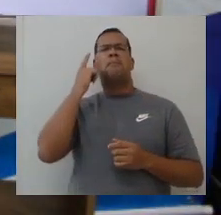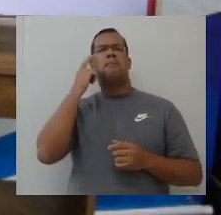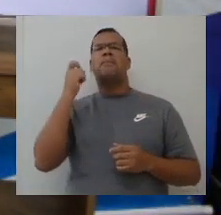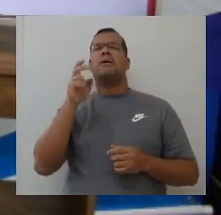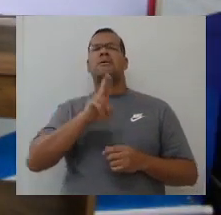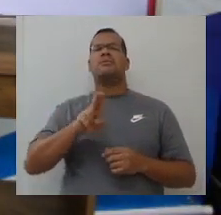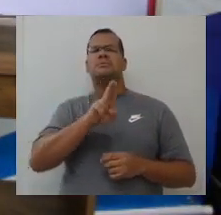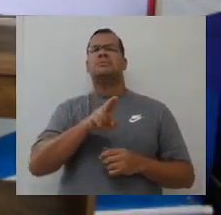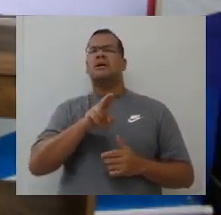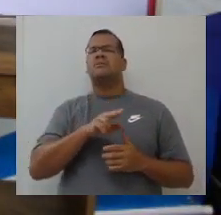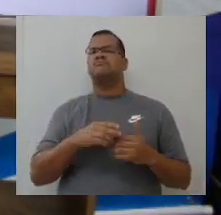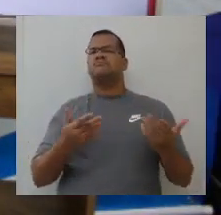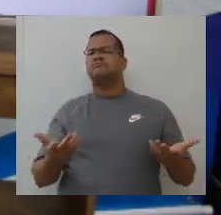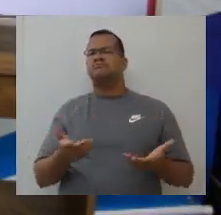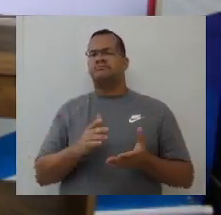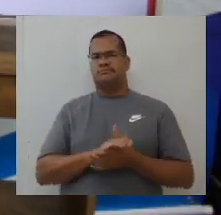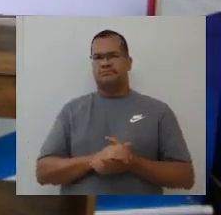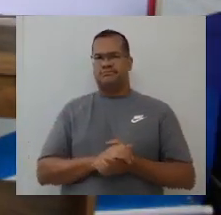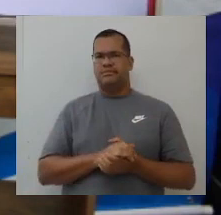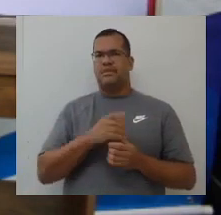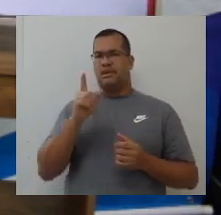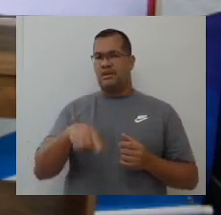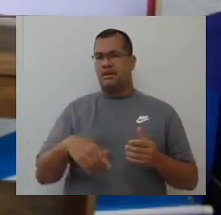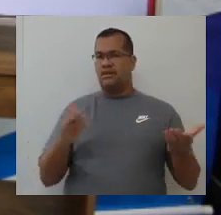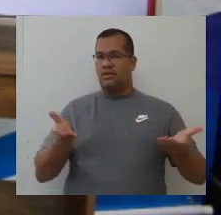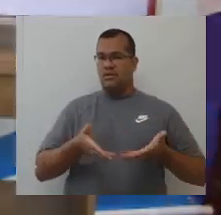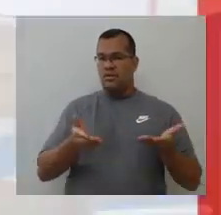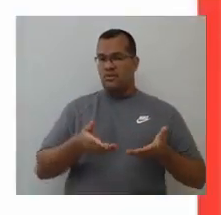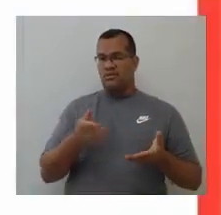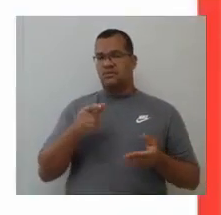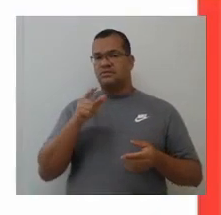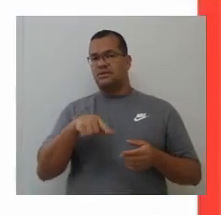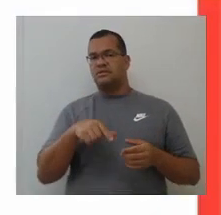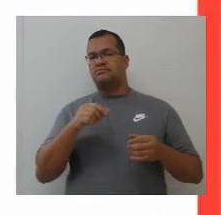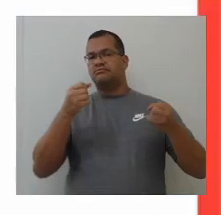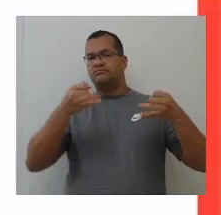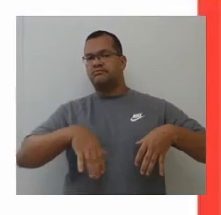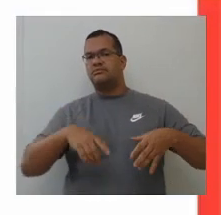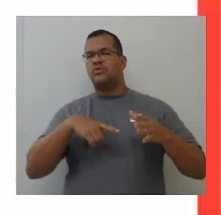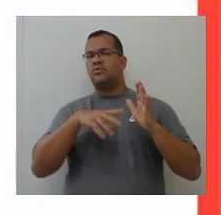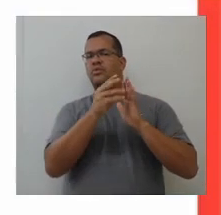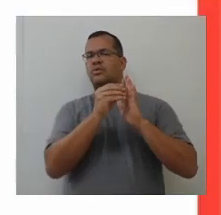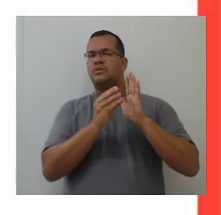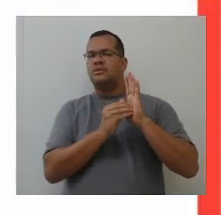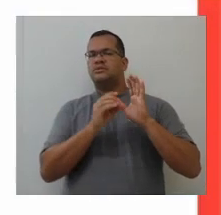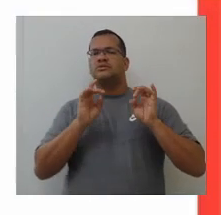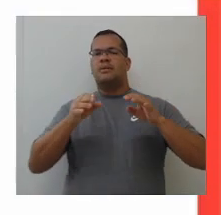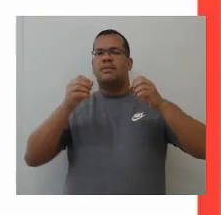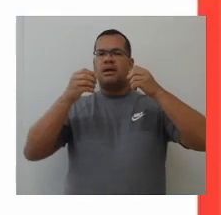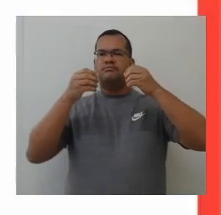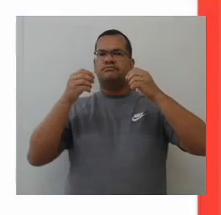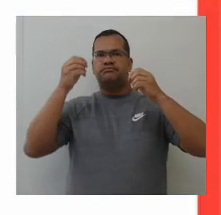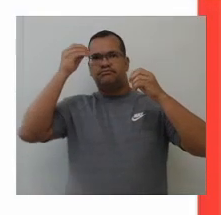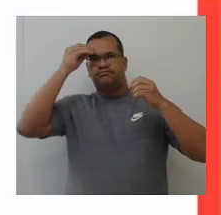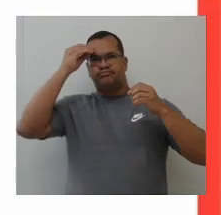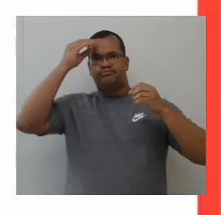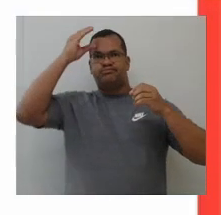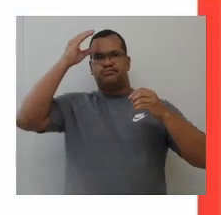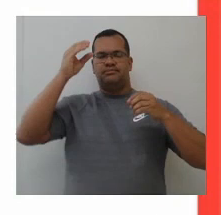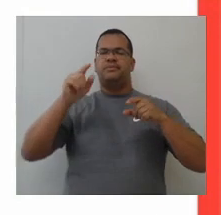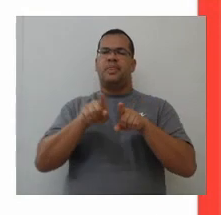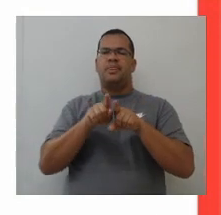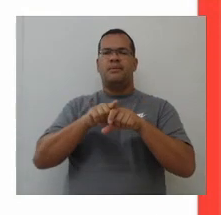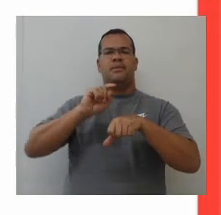me ser útil? Né? Então, a nossa justificativa está logo aqui. Esses conteúdos eles servem para ampliar o repertório lexical